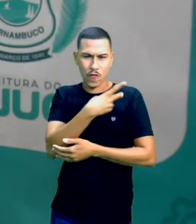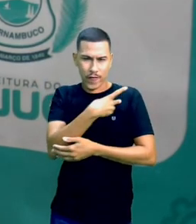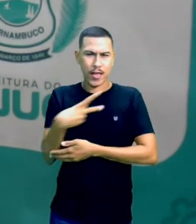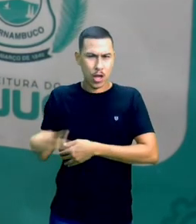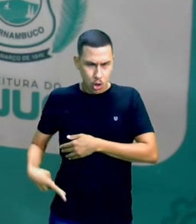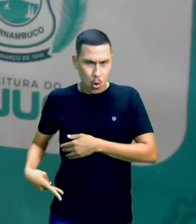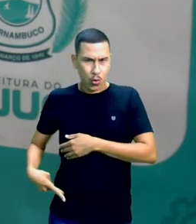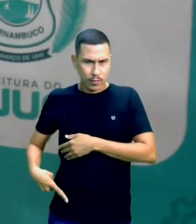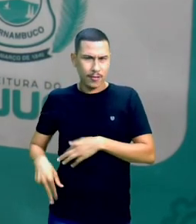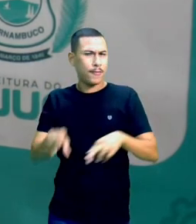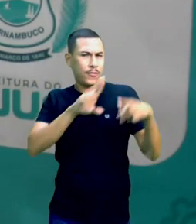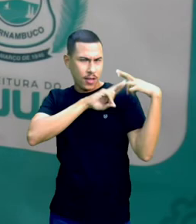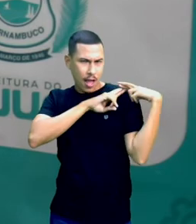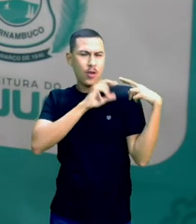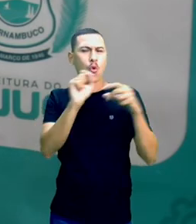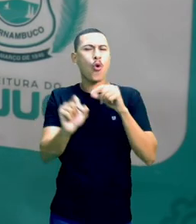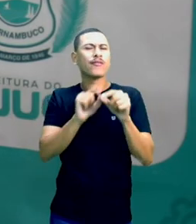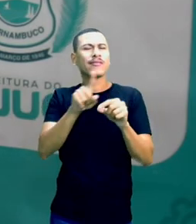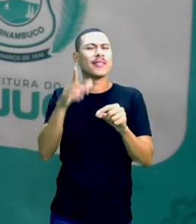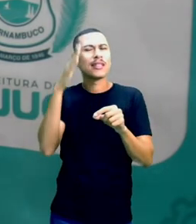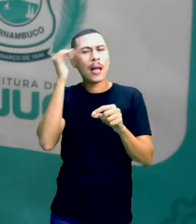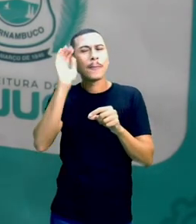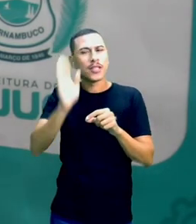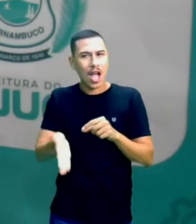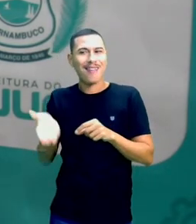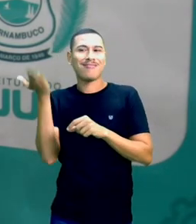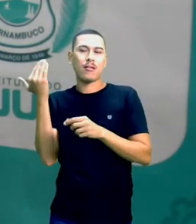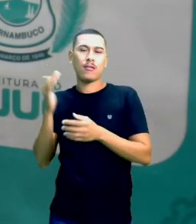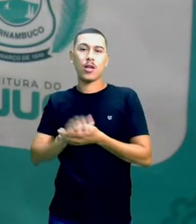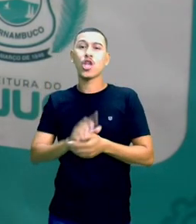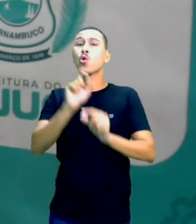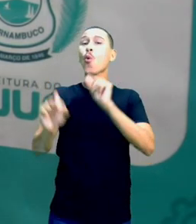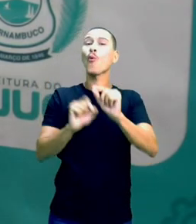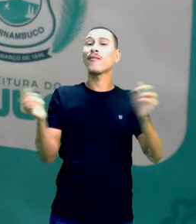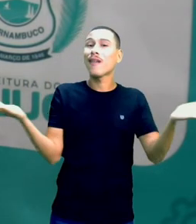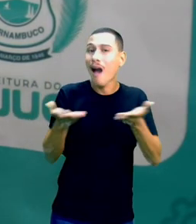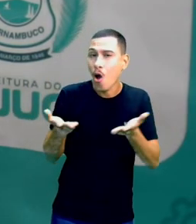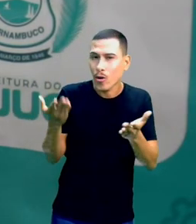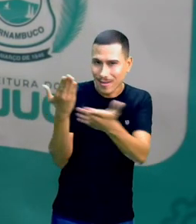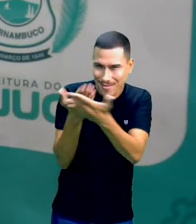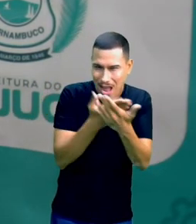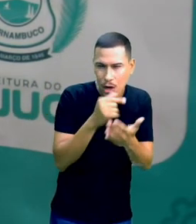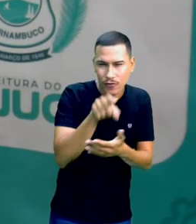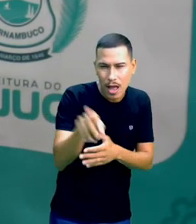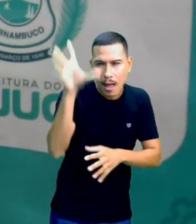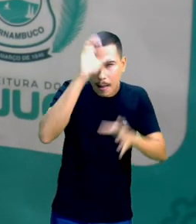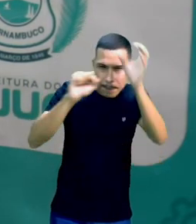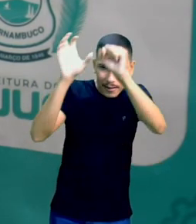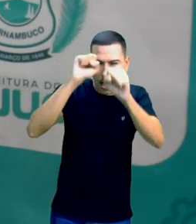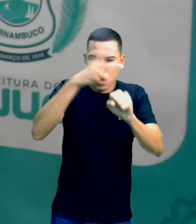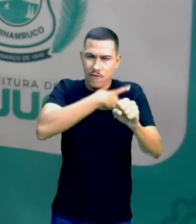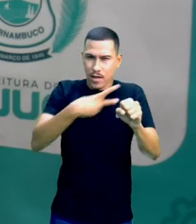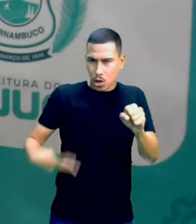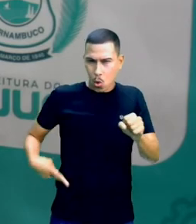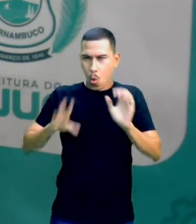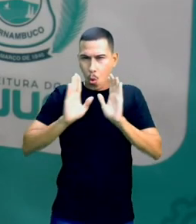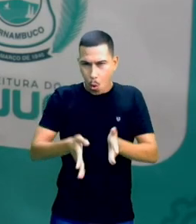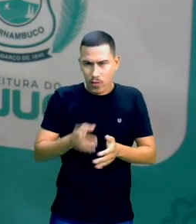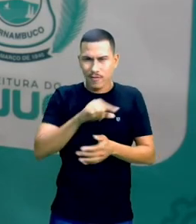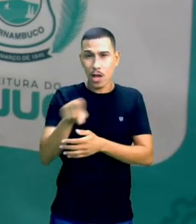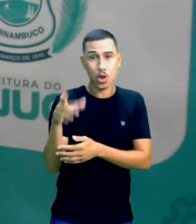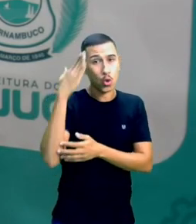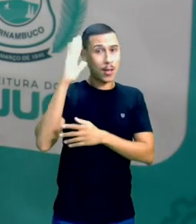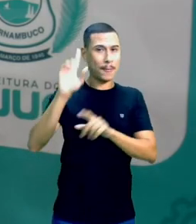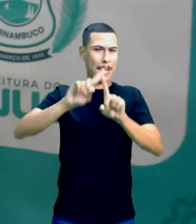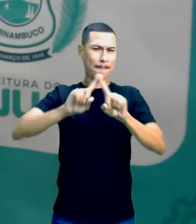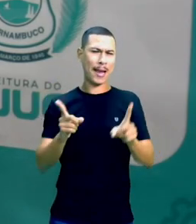vereadores, que representam a população? E o que é que vocês aprenderam sobre os vereadores hoje, que vocês não